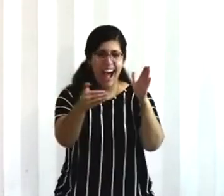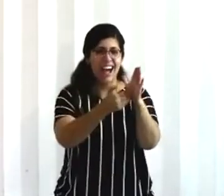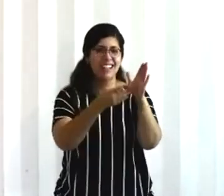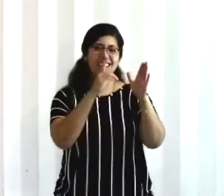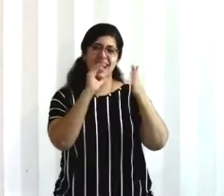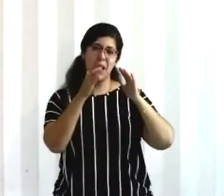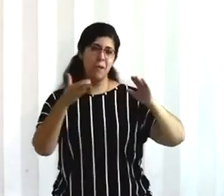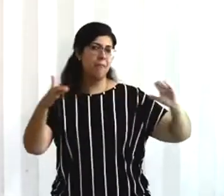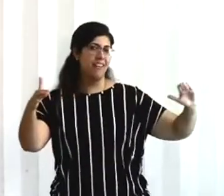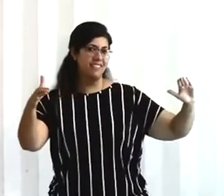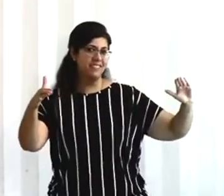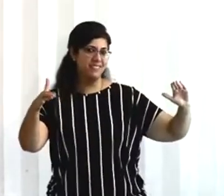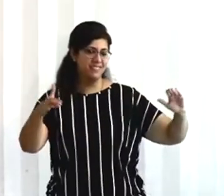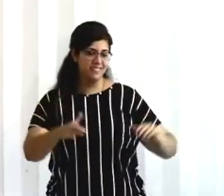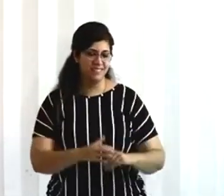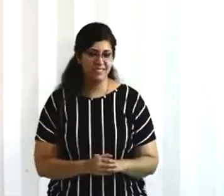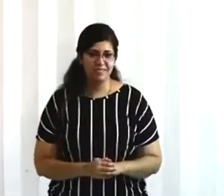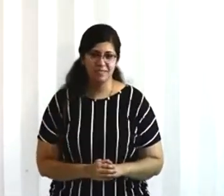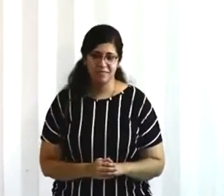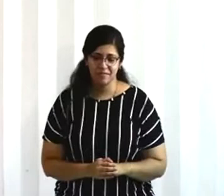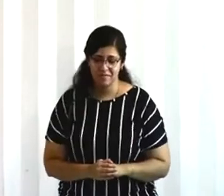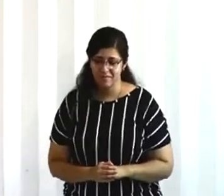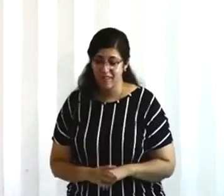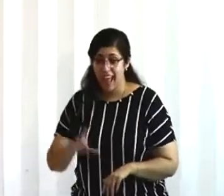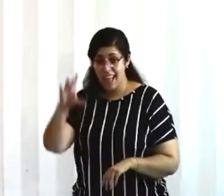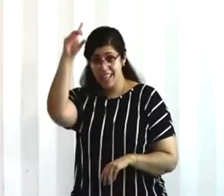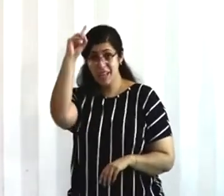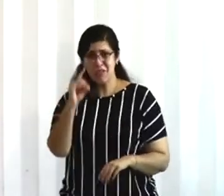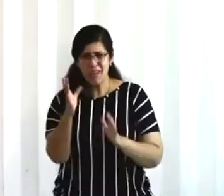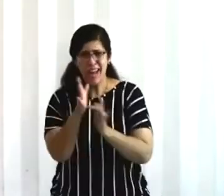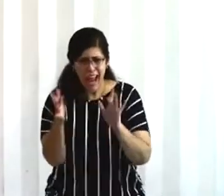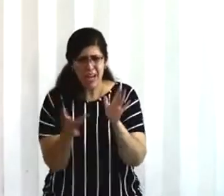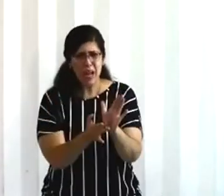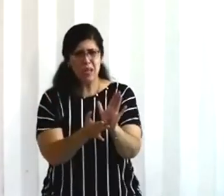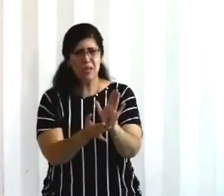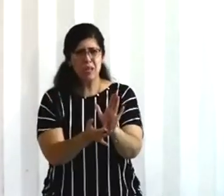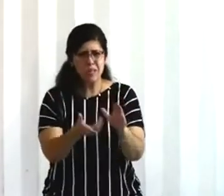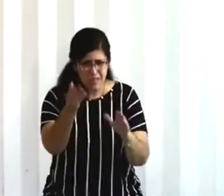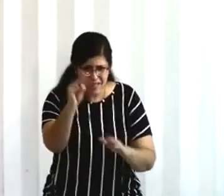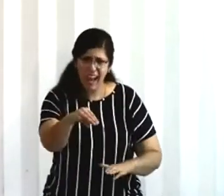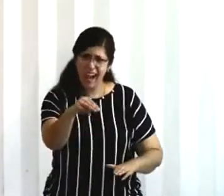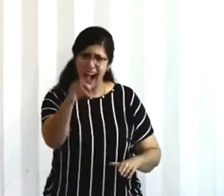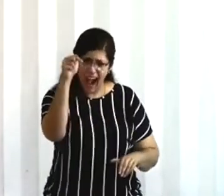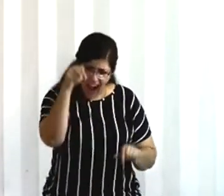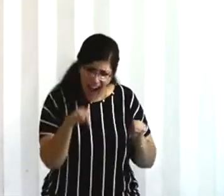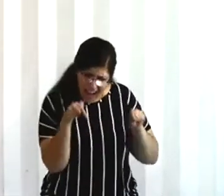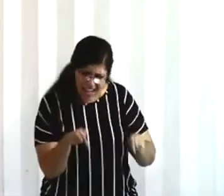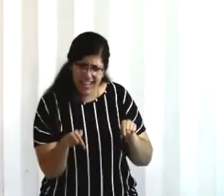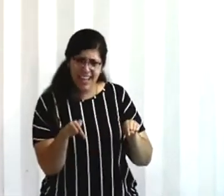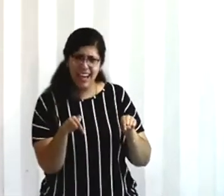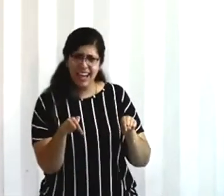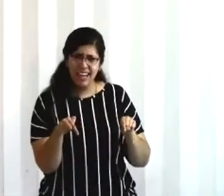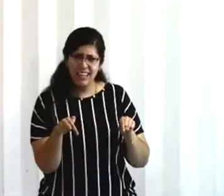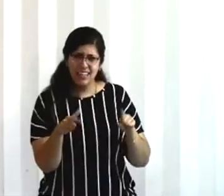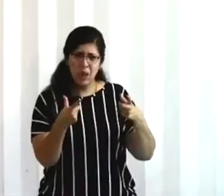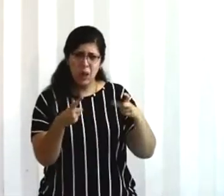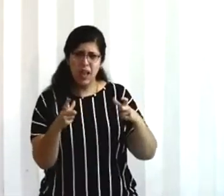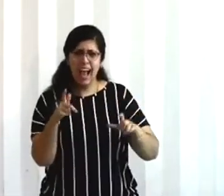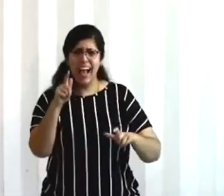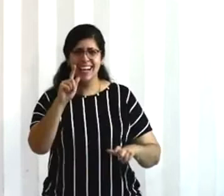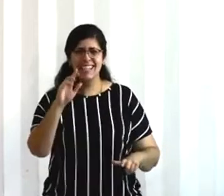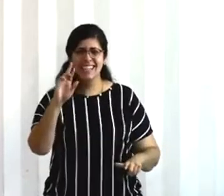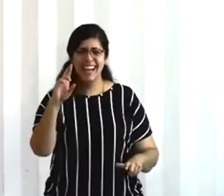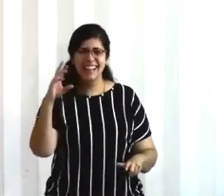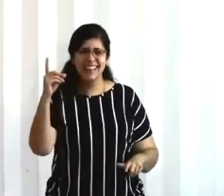dos gentios. O Cristo virá, e virá aqui, na Galiléia dos gentios, a luz resplandecerá,